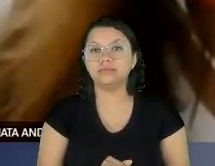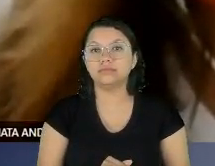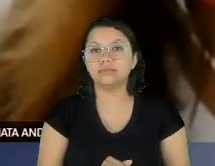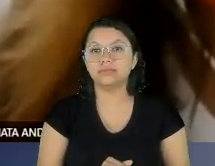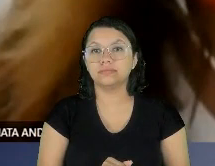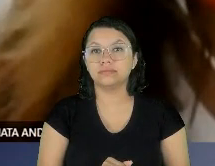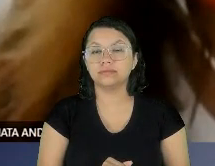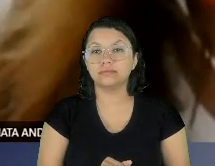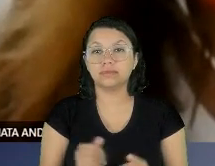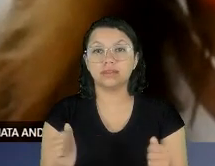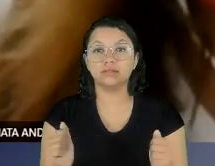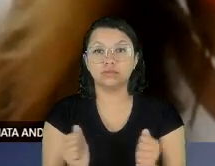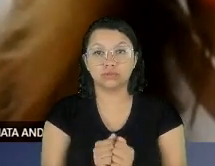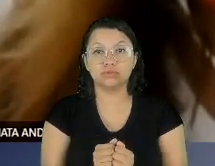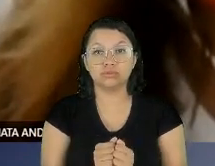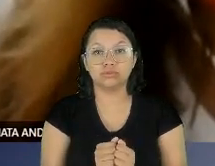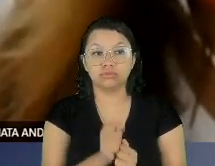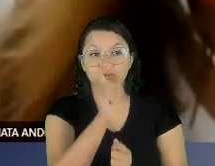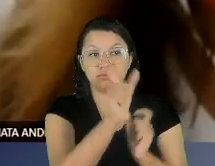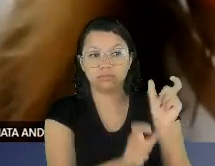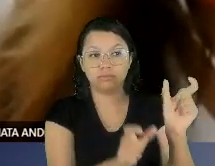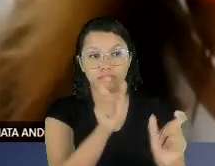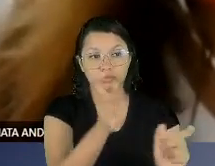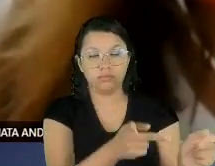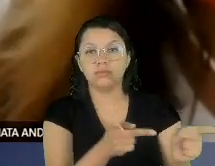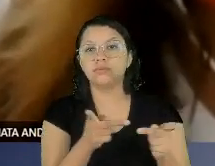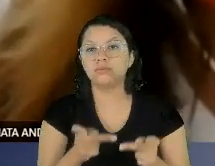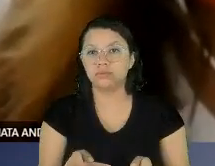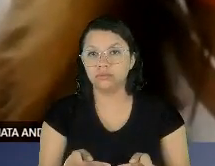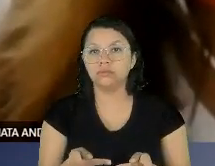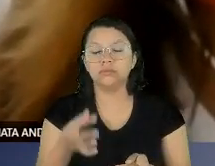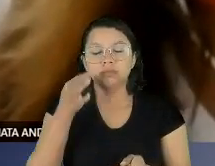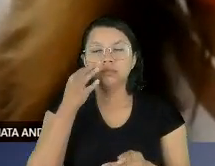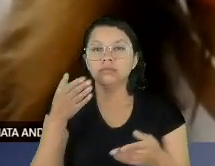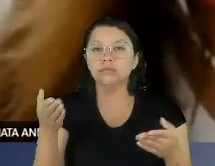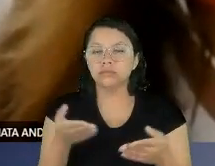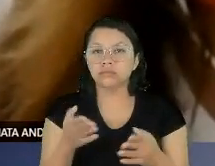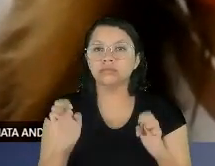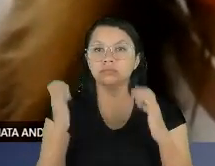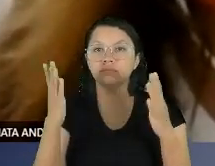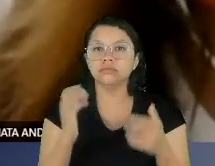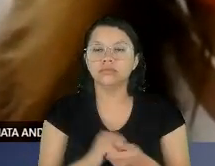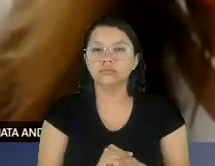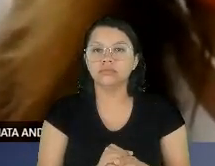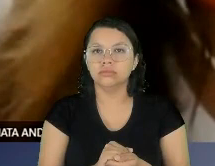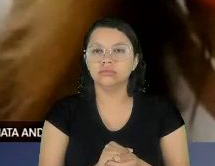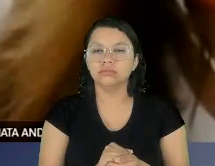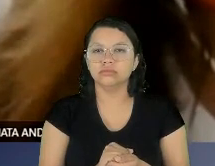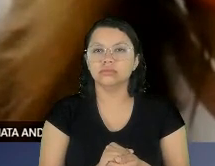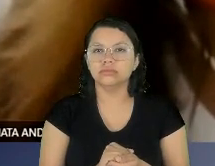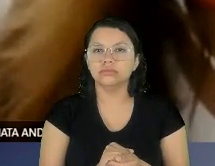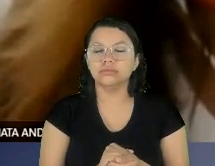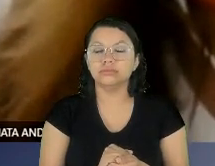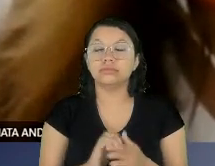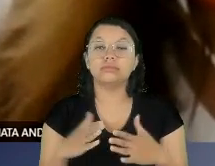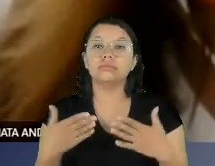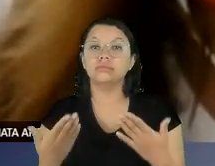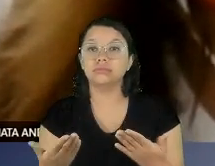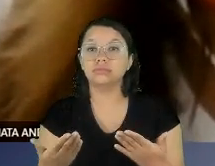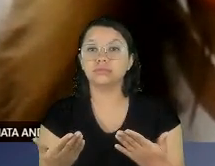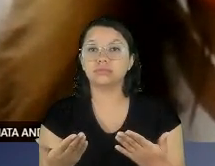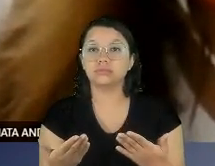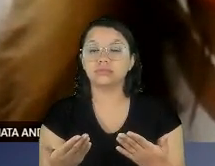detalhada com as convidadas que estarão aqui presentes, né, no evento. E